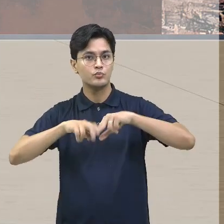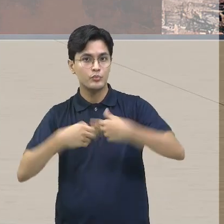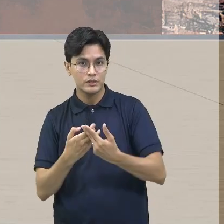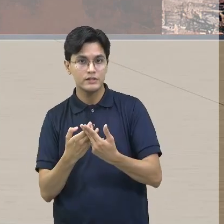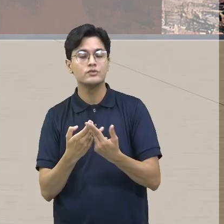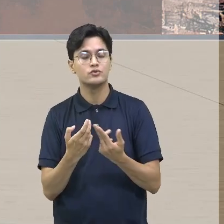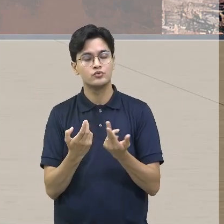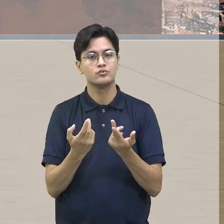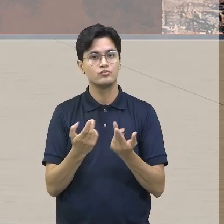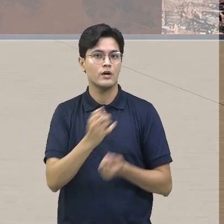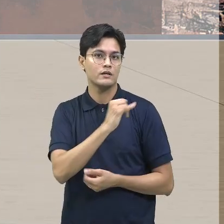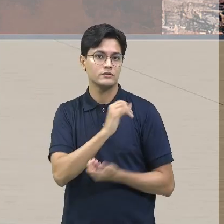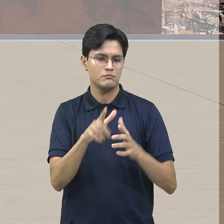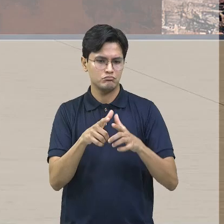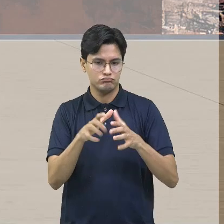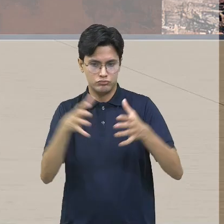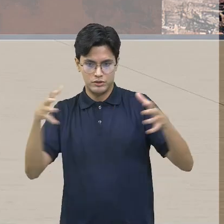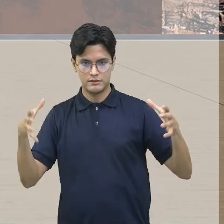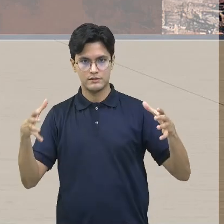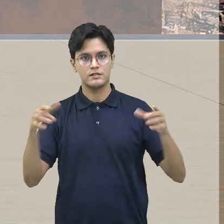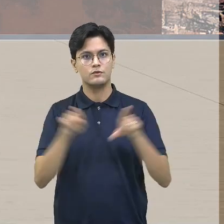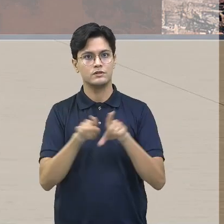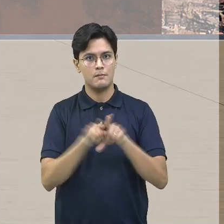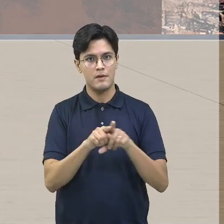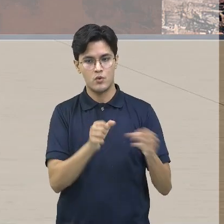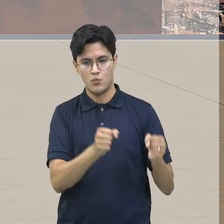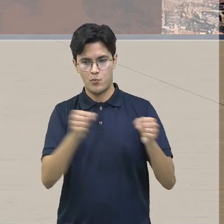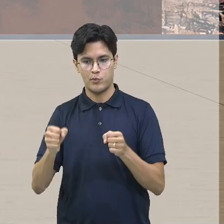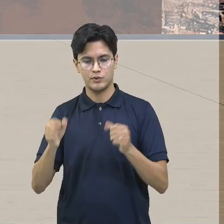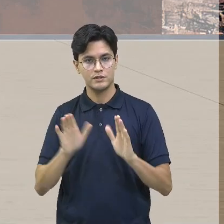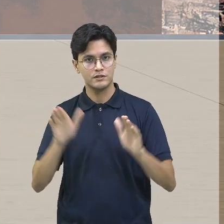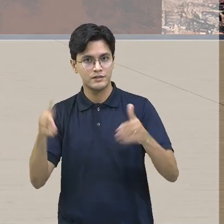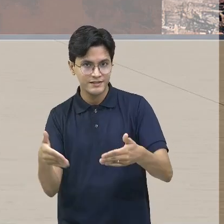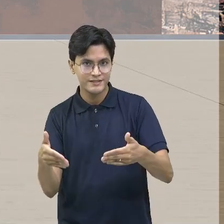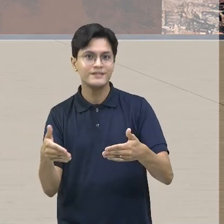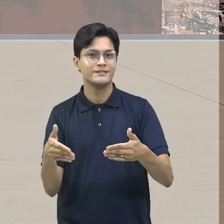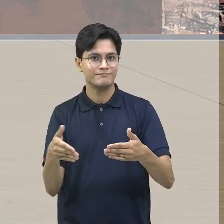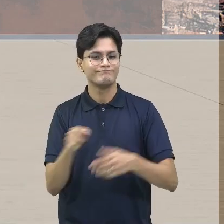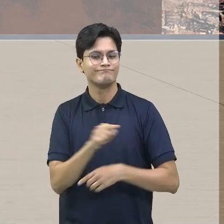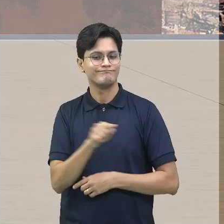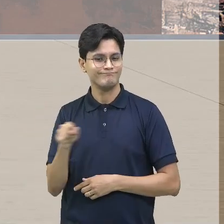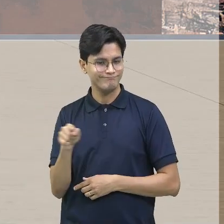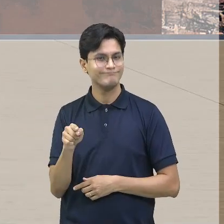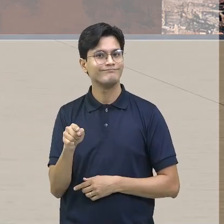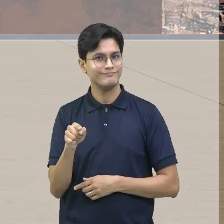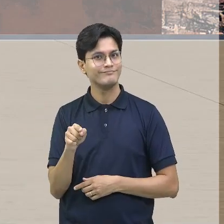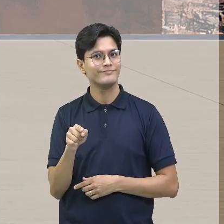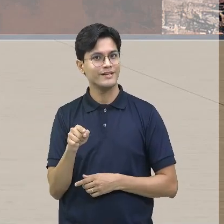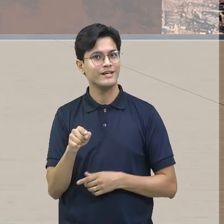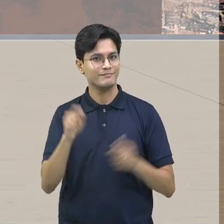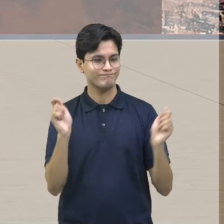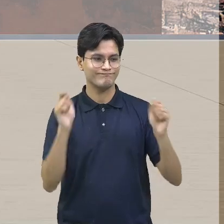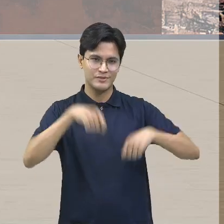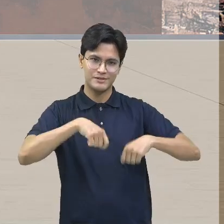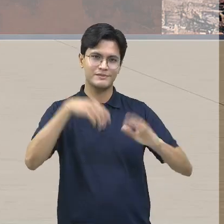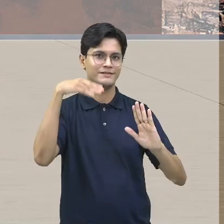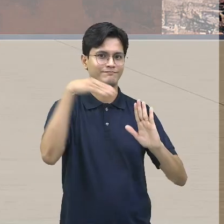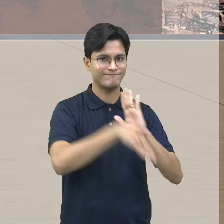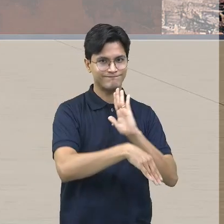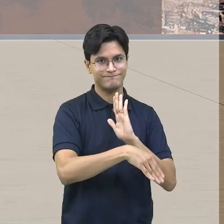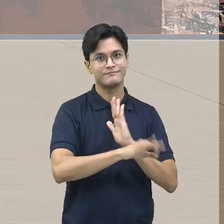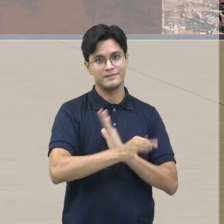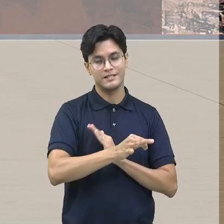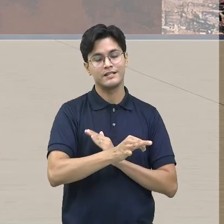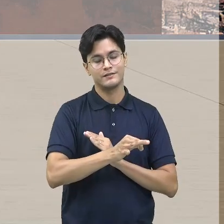e centralização, que esse império ele começa a declinar. E dentro desse